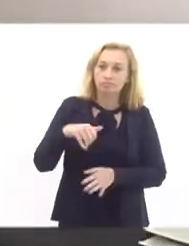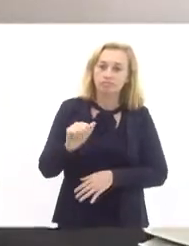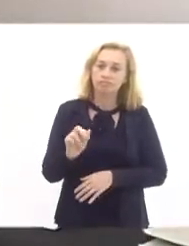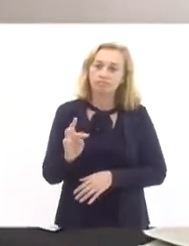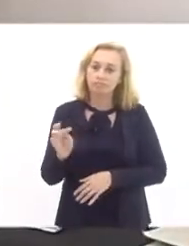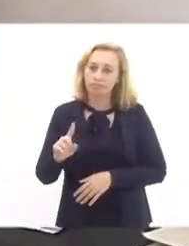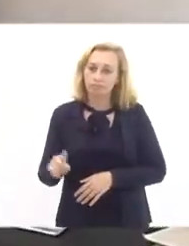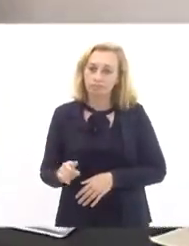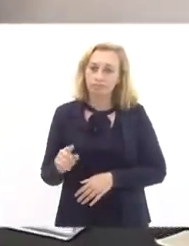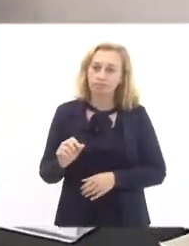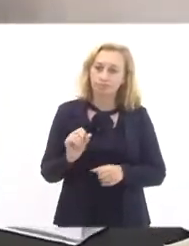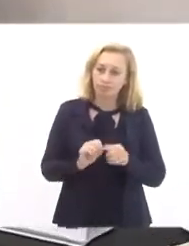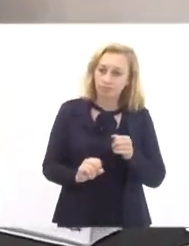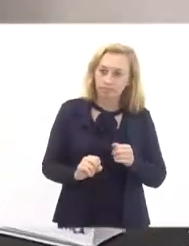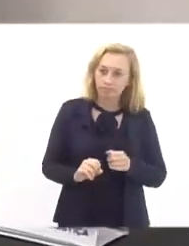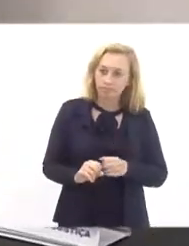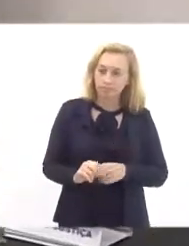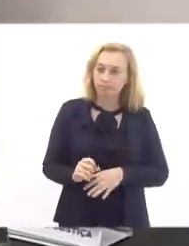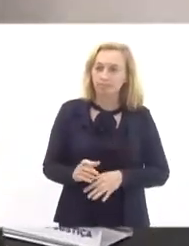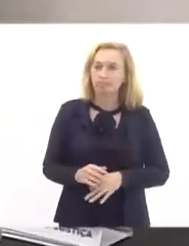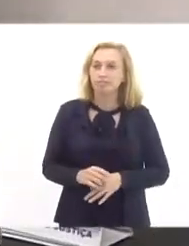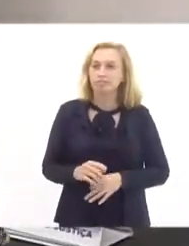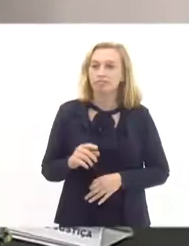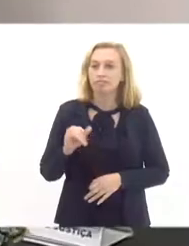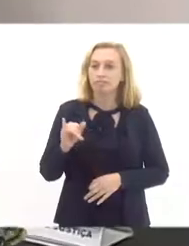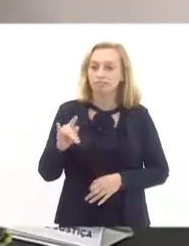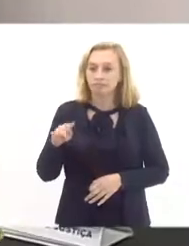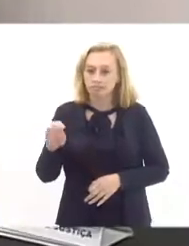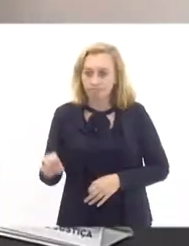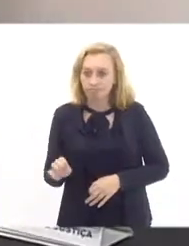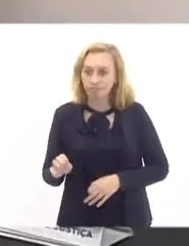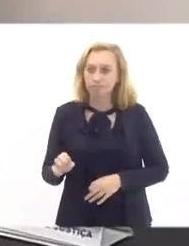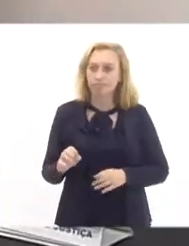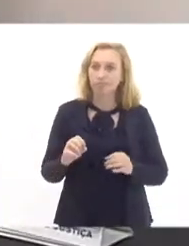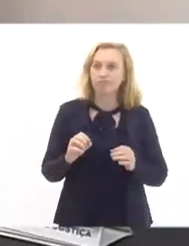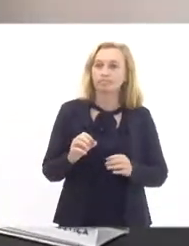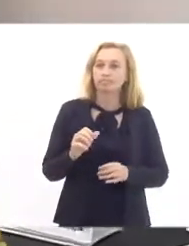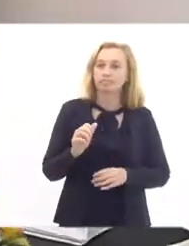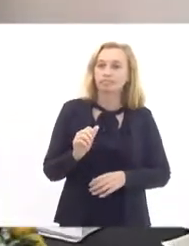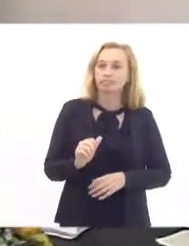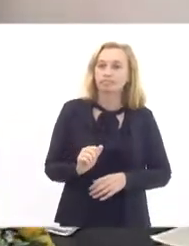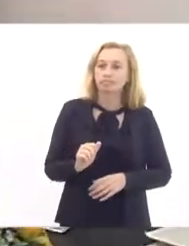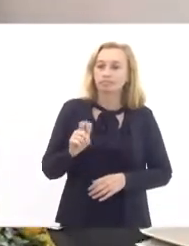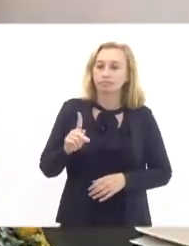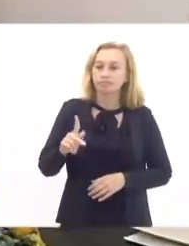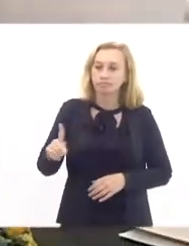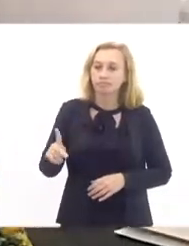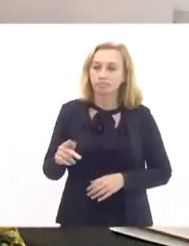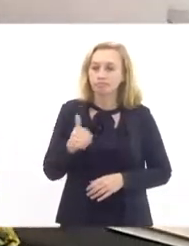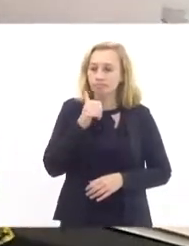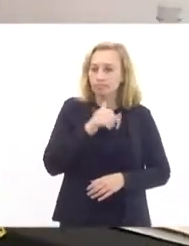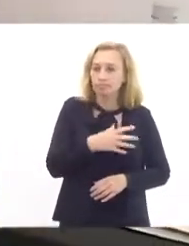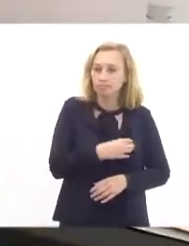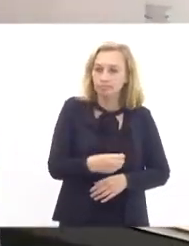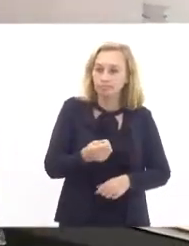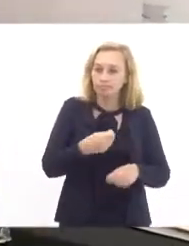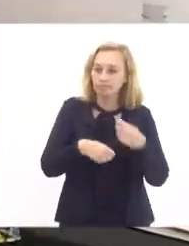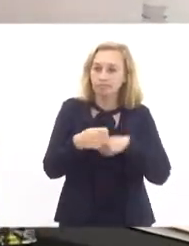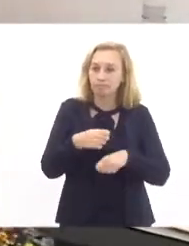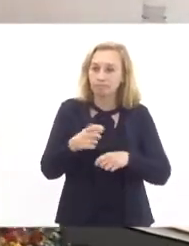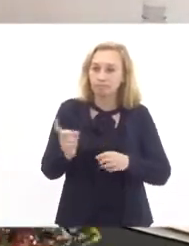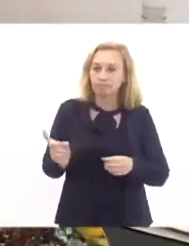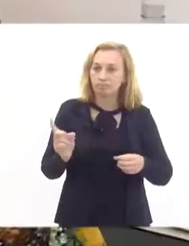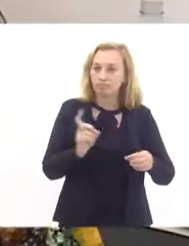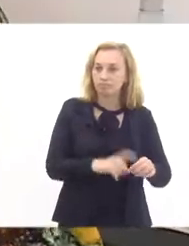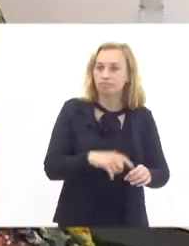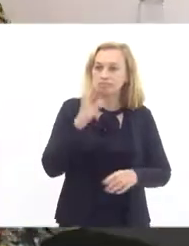Fazes, idealizadora do IBA, que é um aplicativo que a minha filha administra. E eu sou muito voltada para o